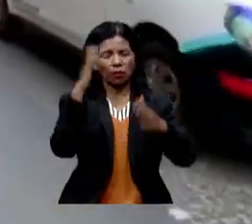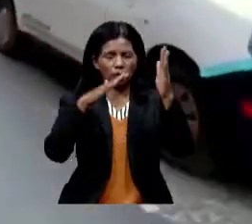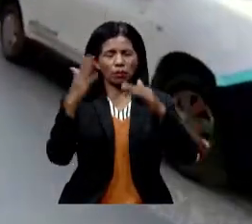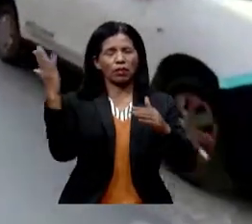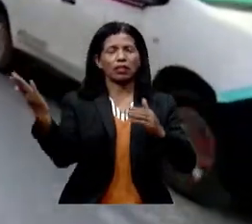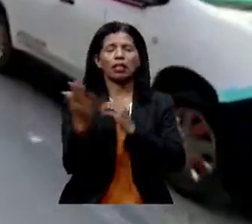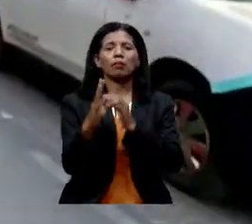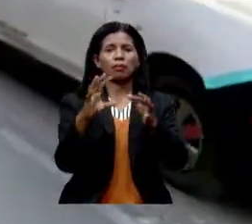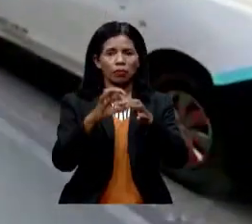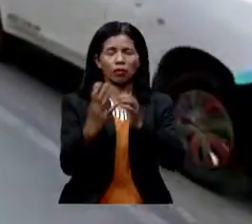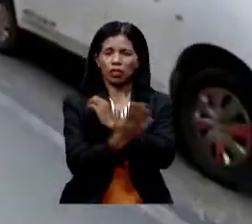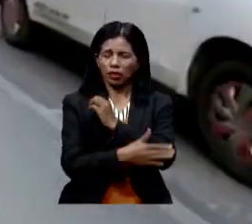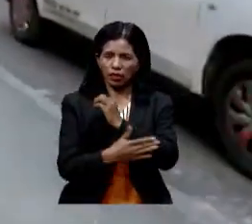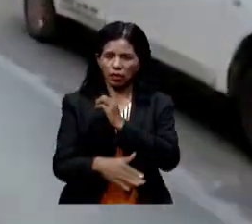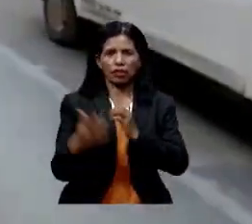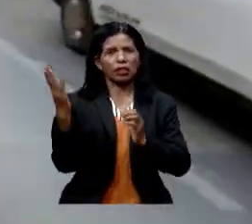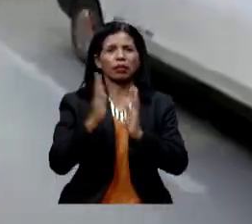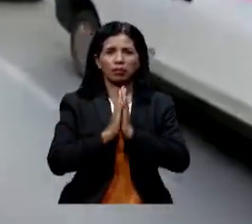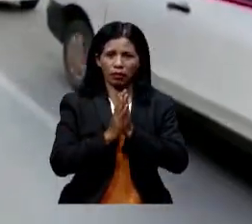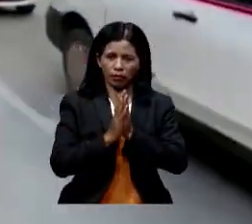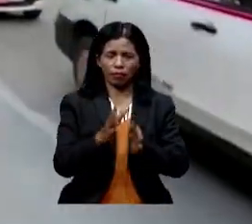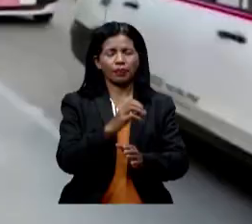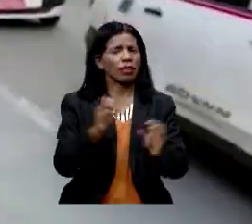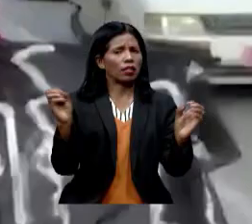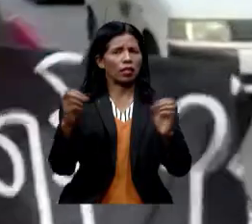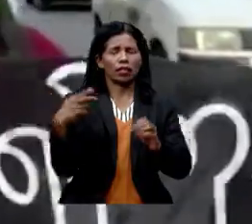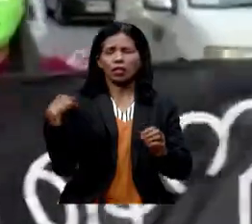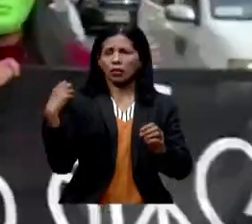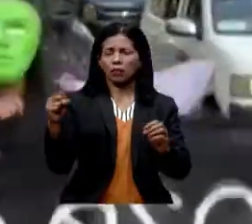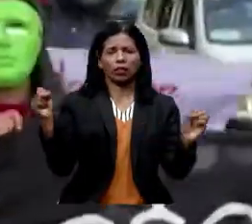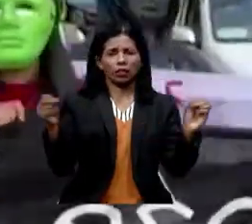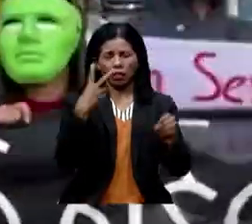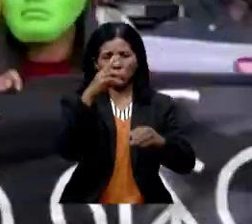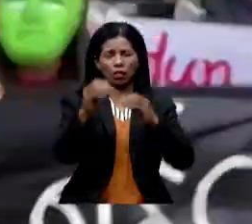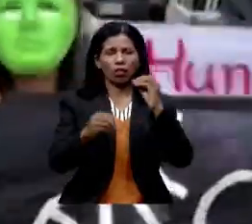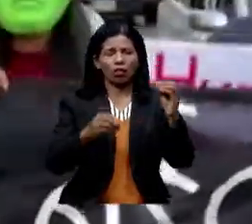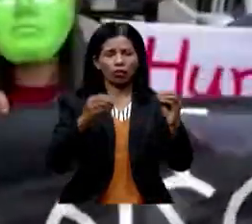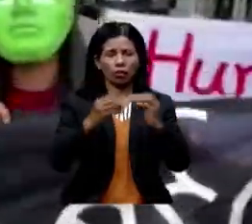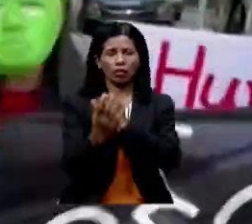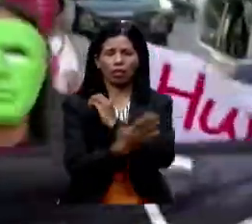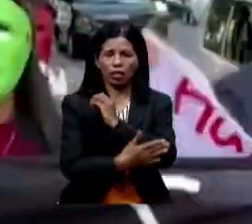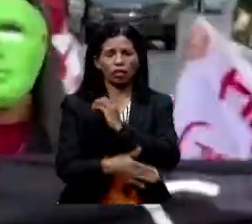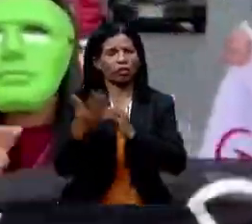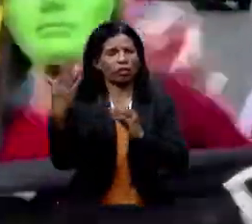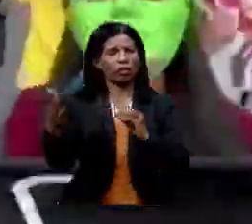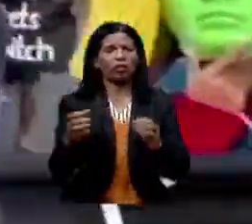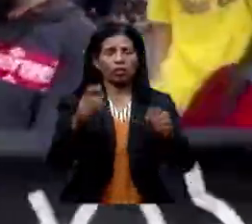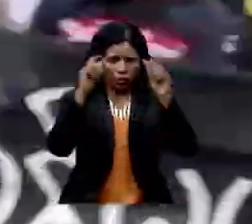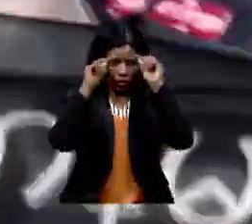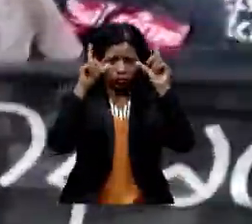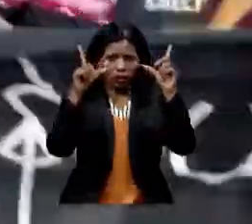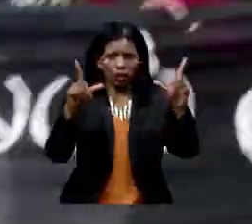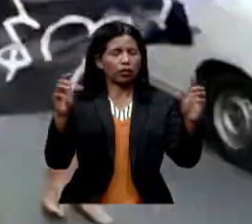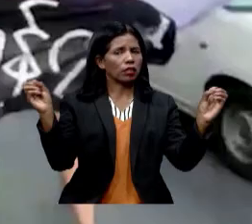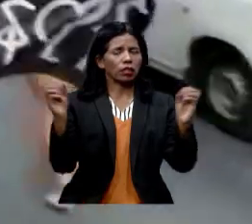membro ASEAN. Ture Sanana, o anhira líder ASEAN Sira lai hakbit, a tu soluciona conflito e a nação refere, mas Timor-Leste se